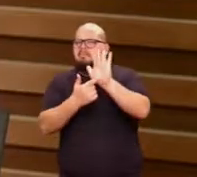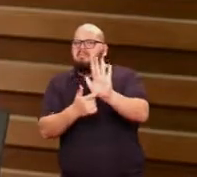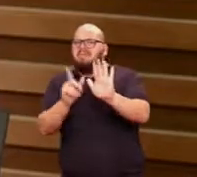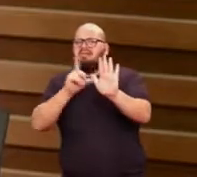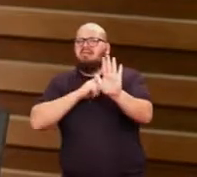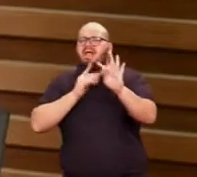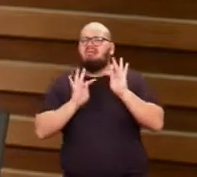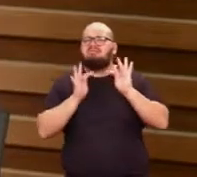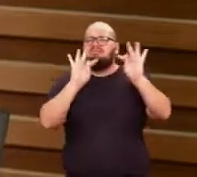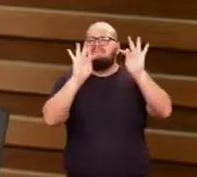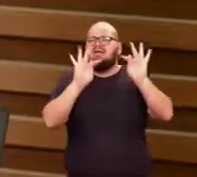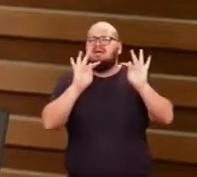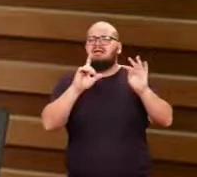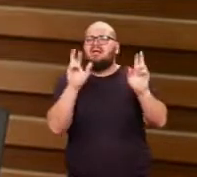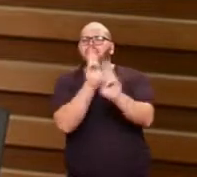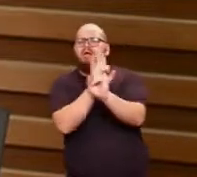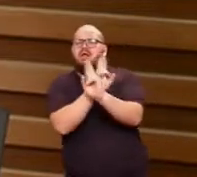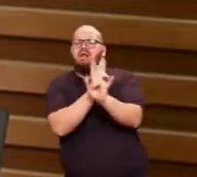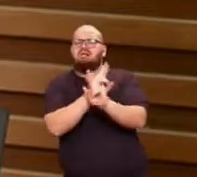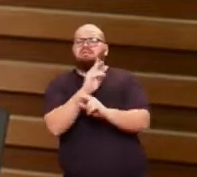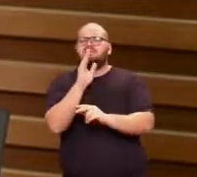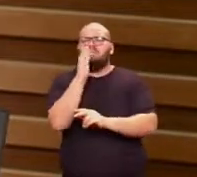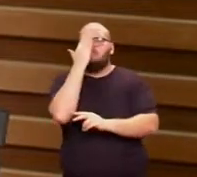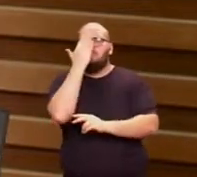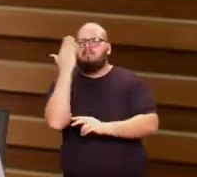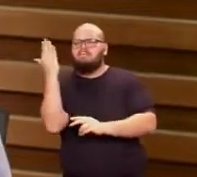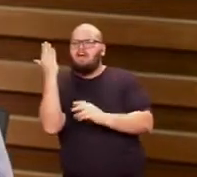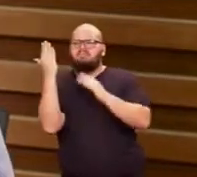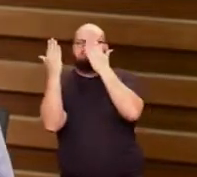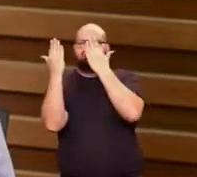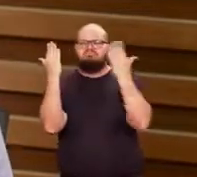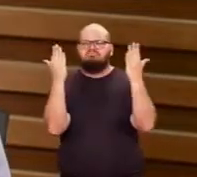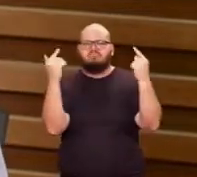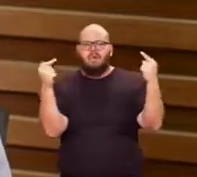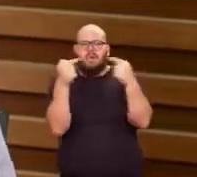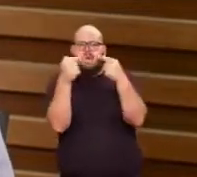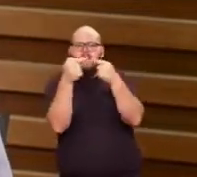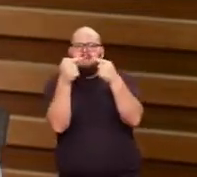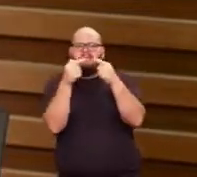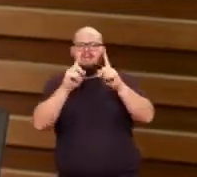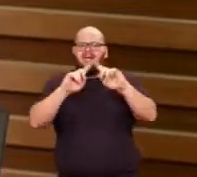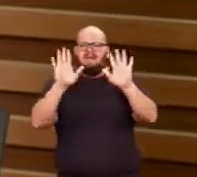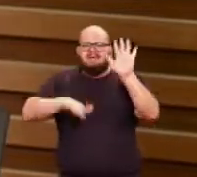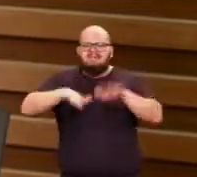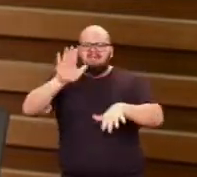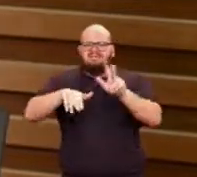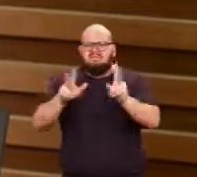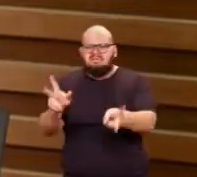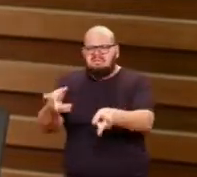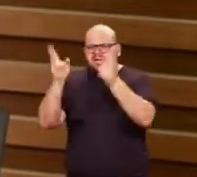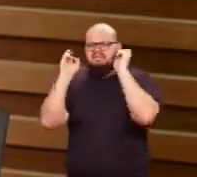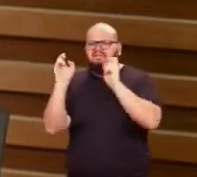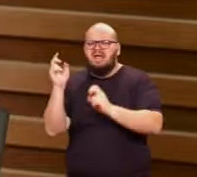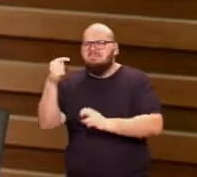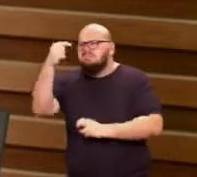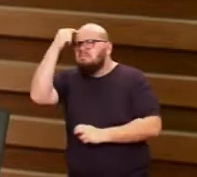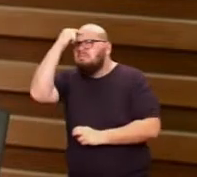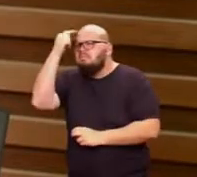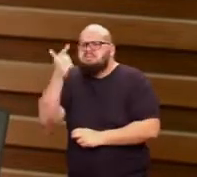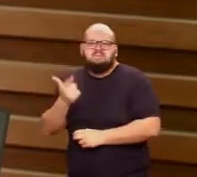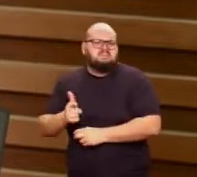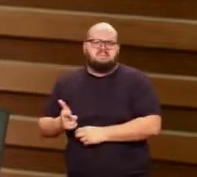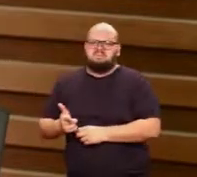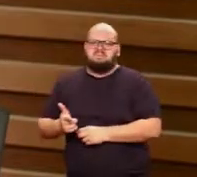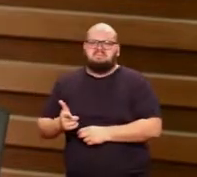foi o primeiro grande sujeito que colocou essa técnica de ter alguma relação de uma parte do corpo com a outra, mas